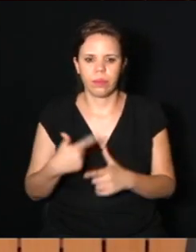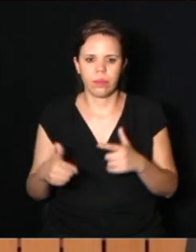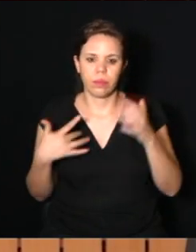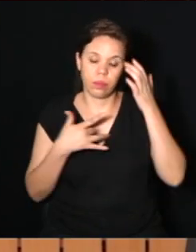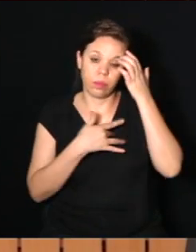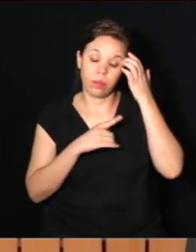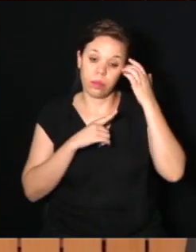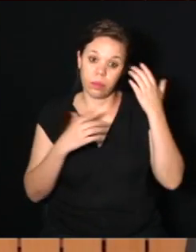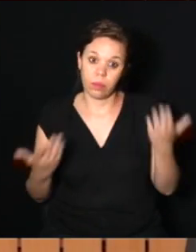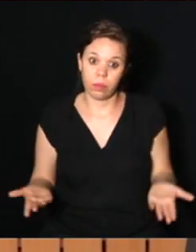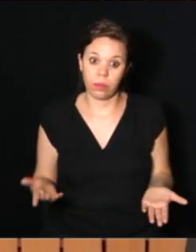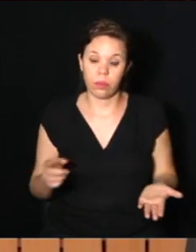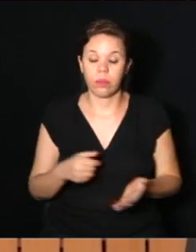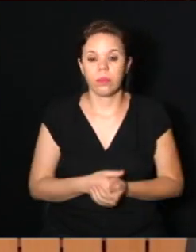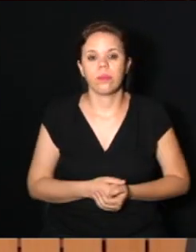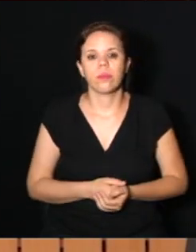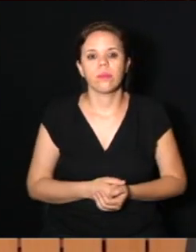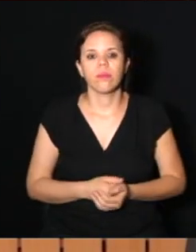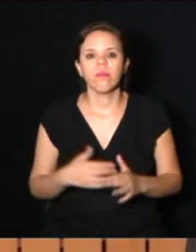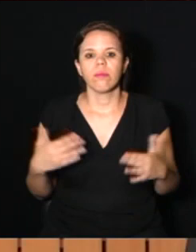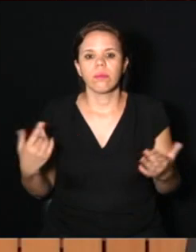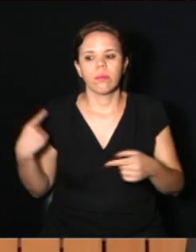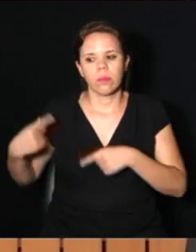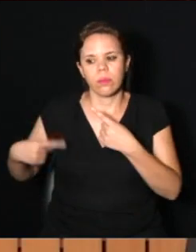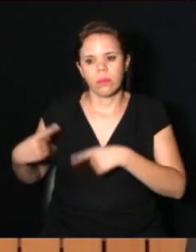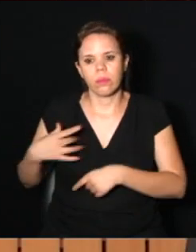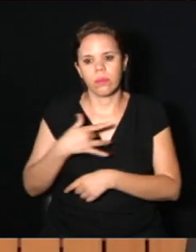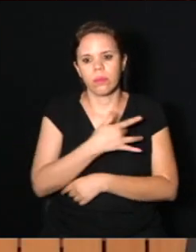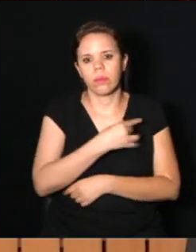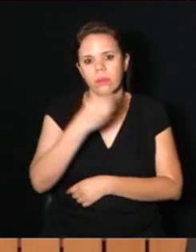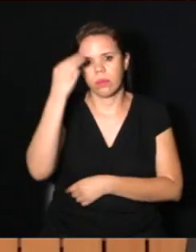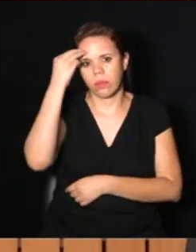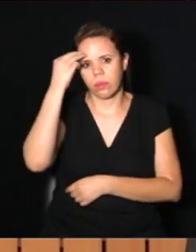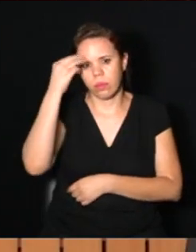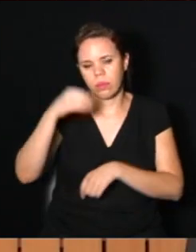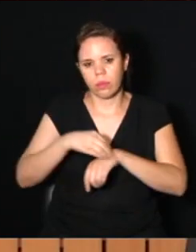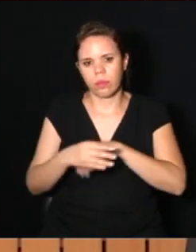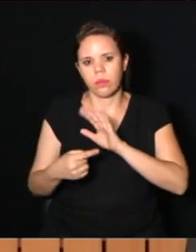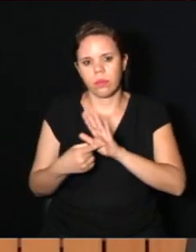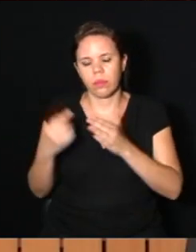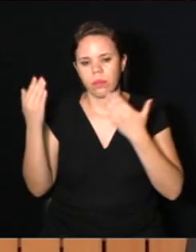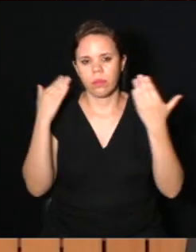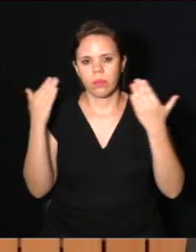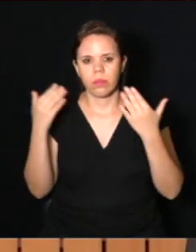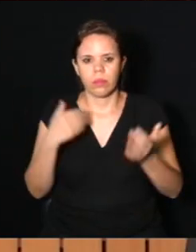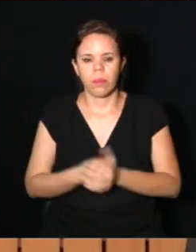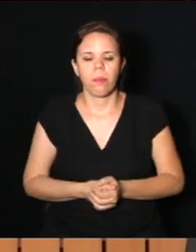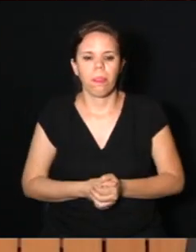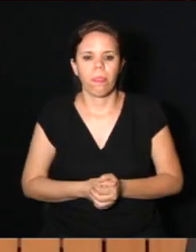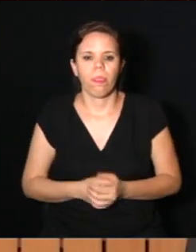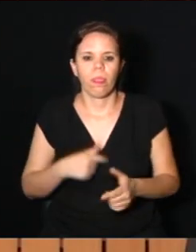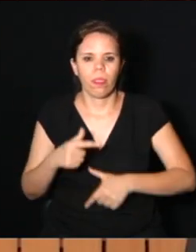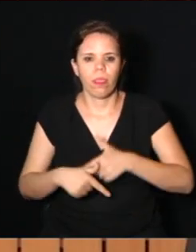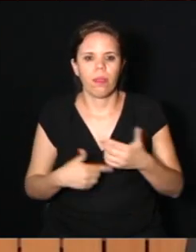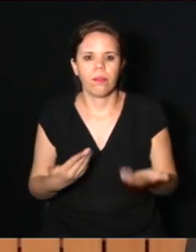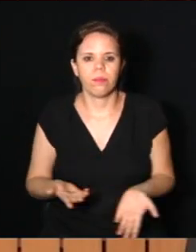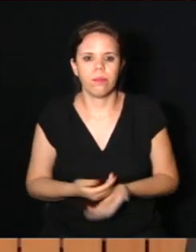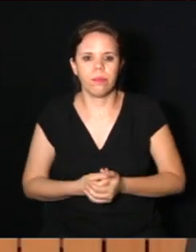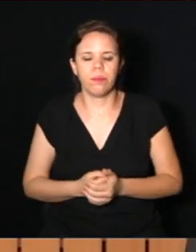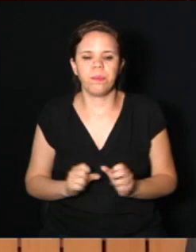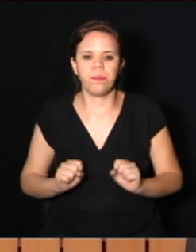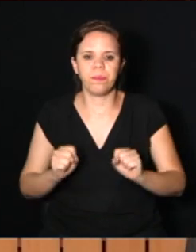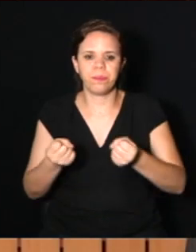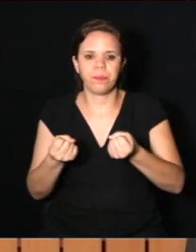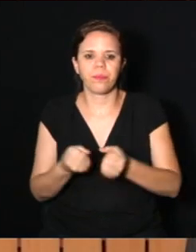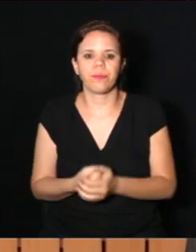tem. E, nesse sentido, quando a gente discute a saúde mental e trazendo a vertente da psicologia, a gente também está trabalhando no sentido de defender